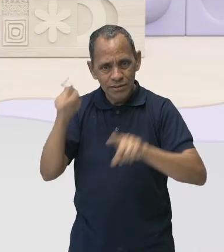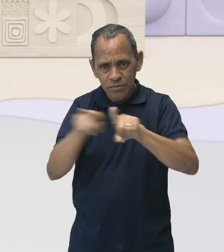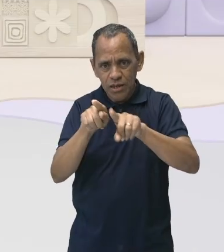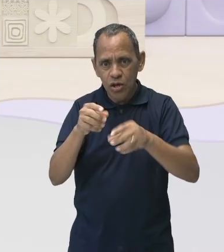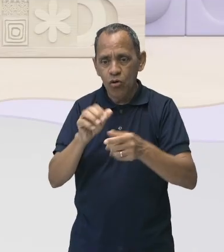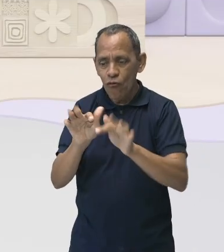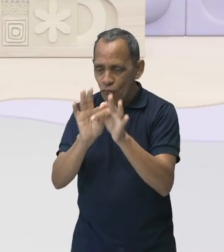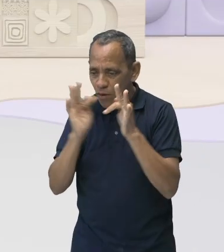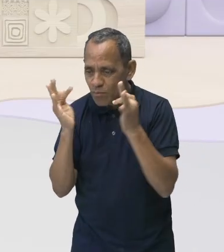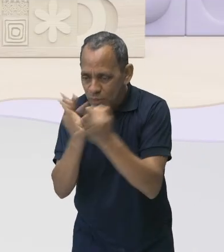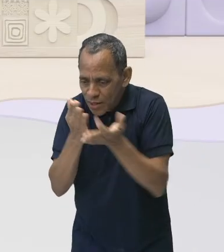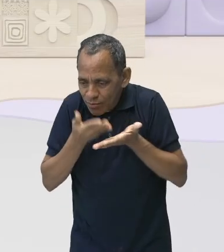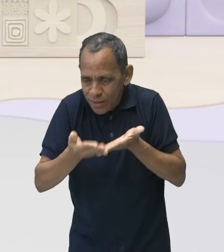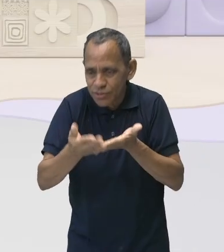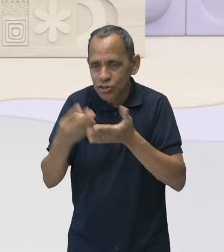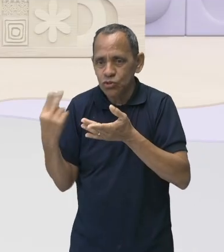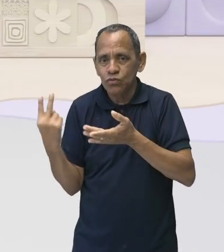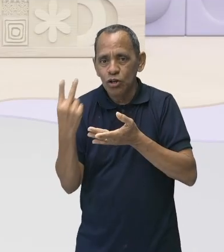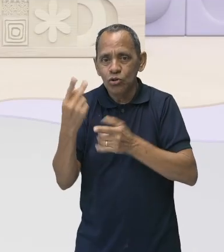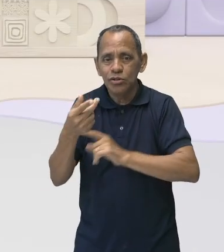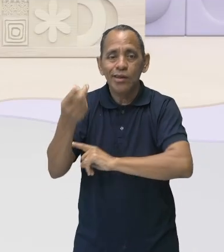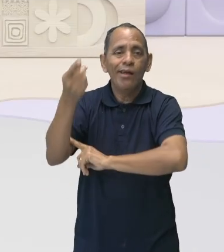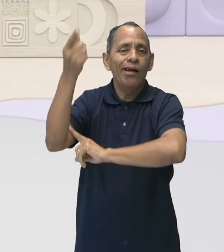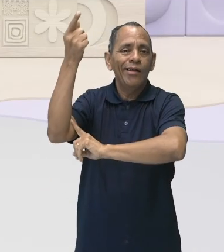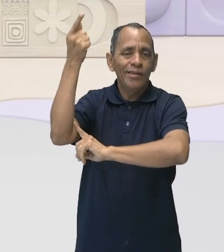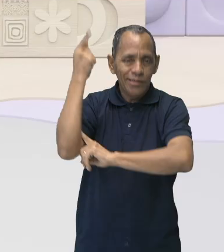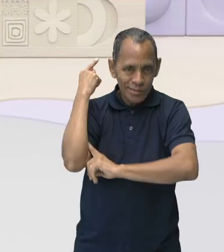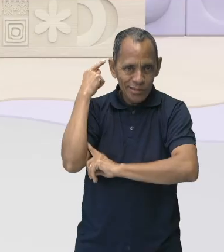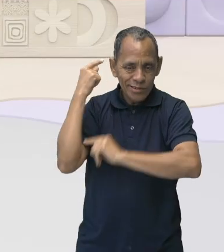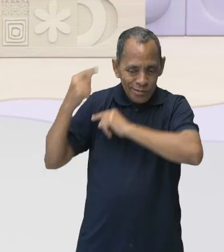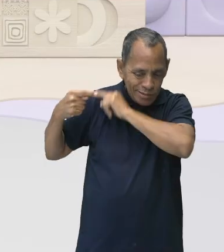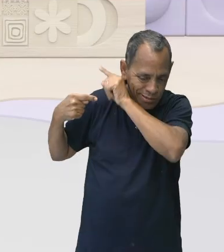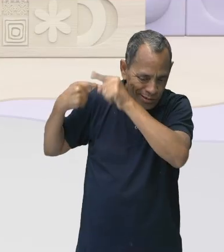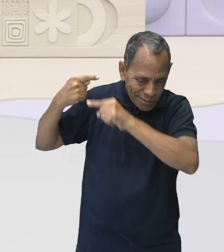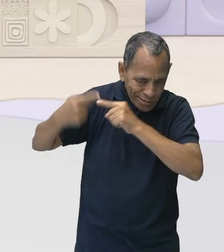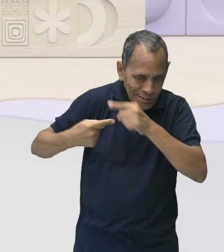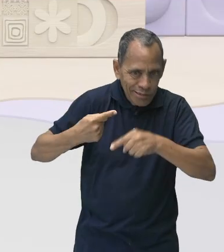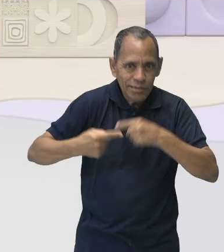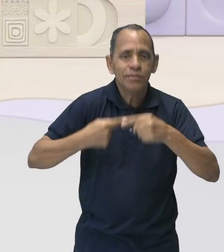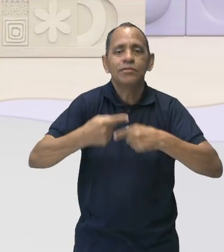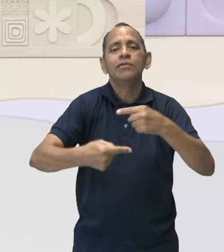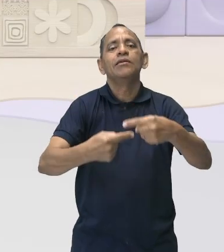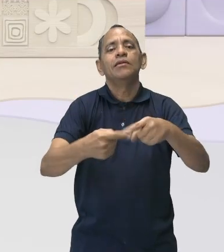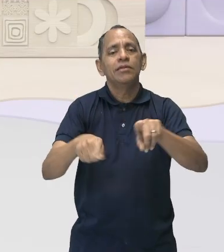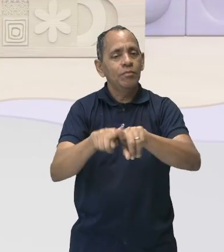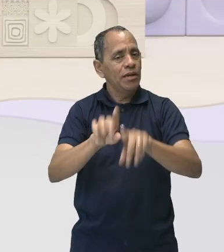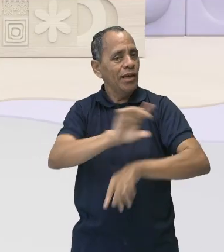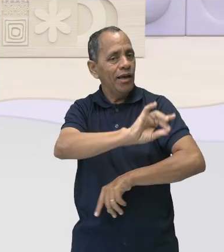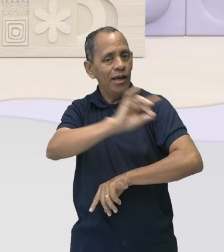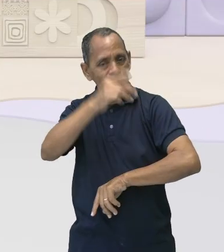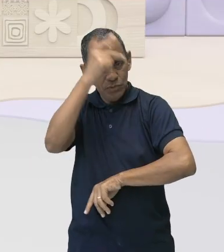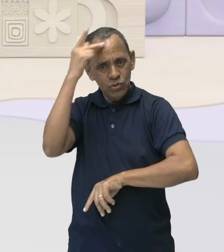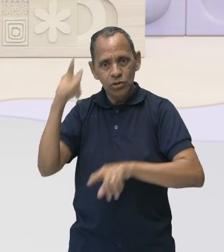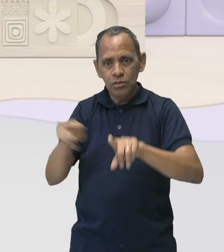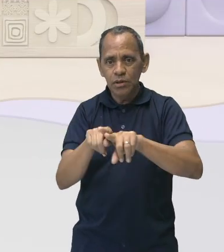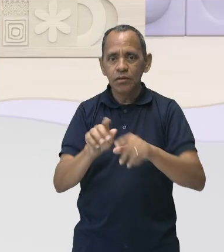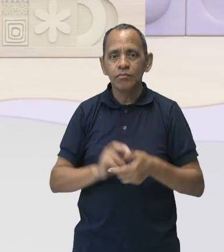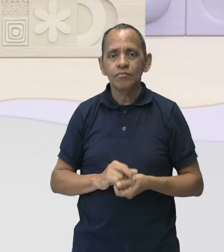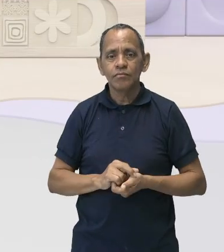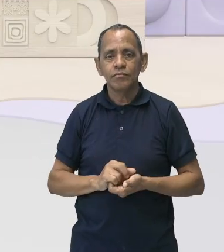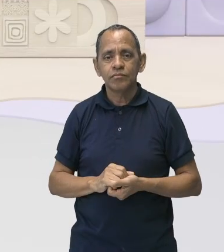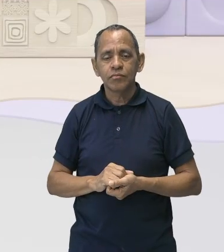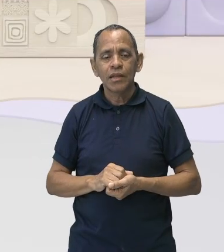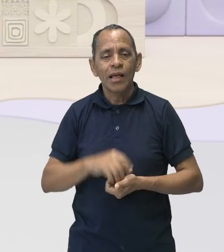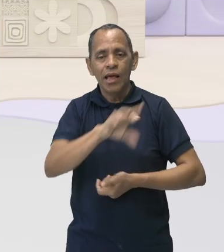partir dos valores do passado, de geração em geração, que vão sendo repassadas para cada um de nós. Cada um de nós, por